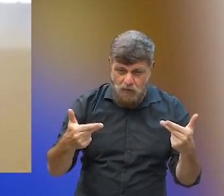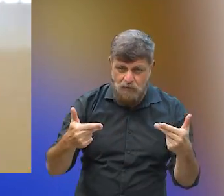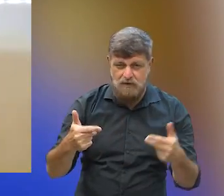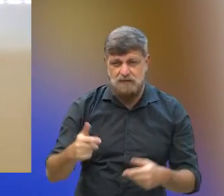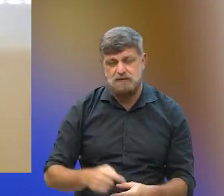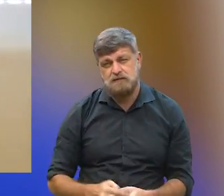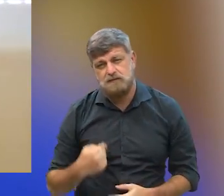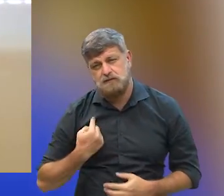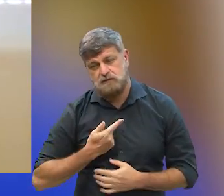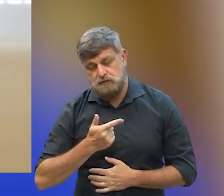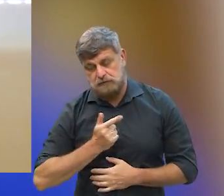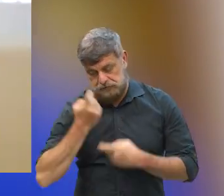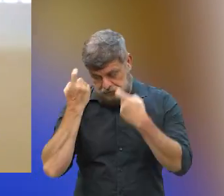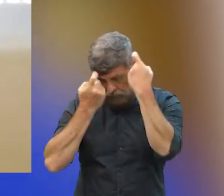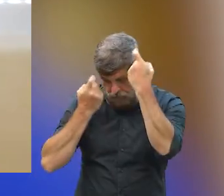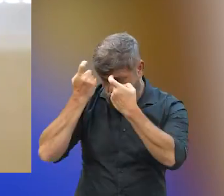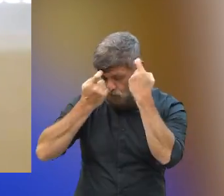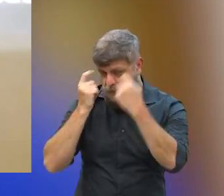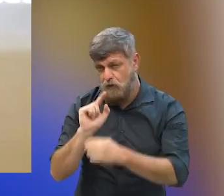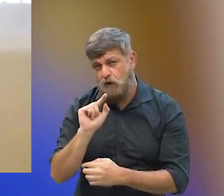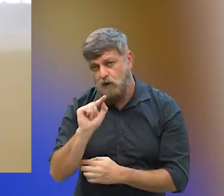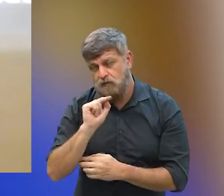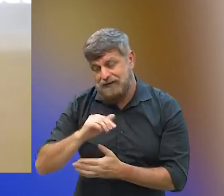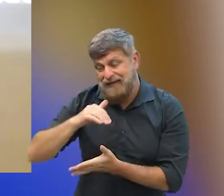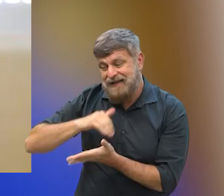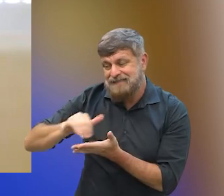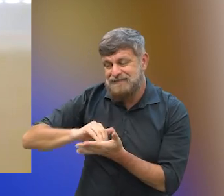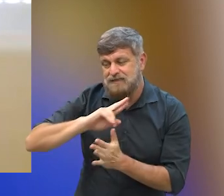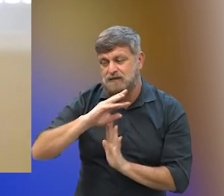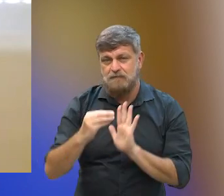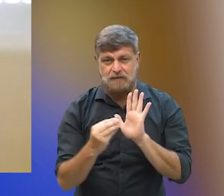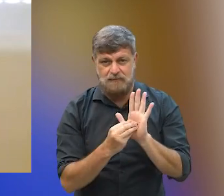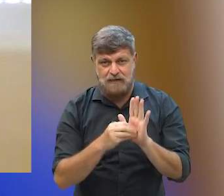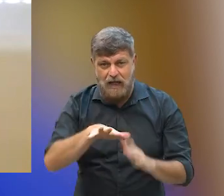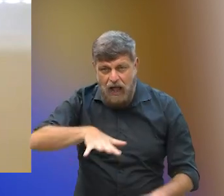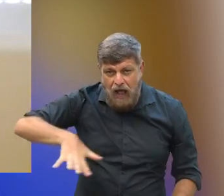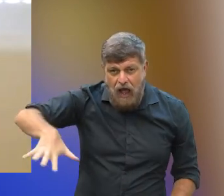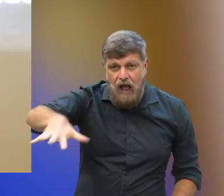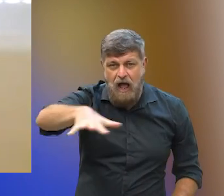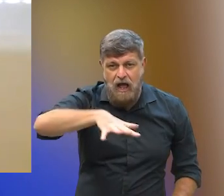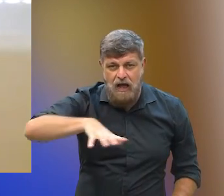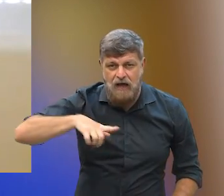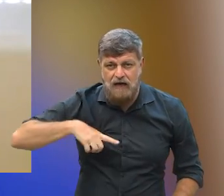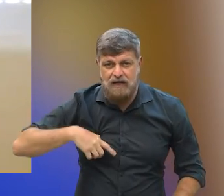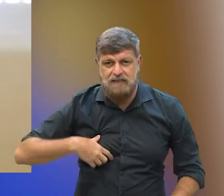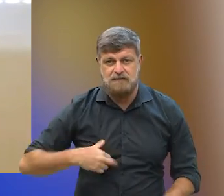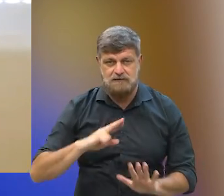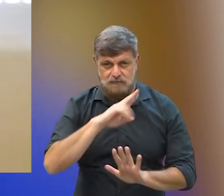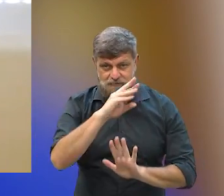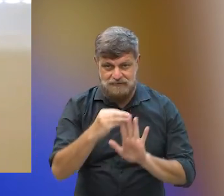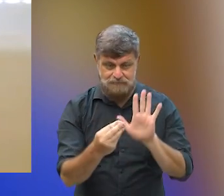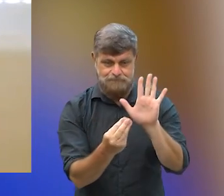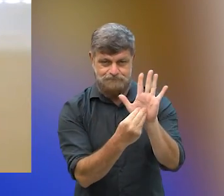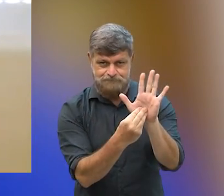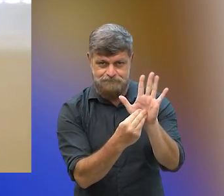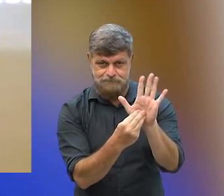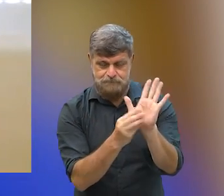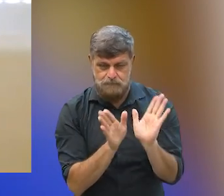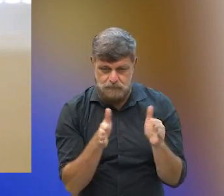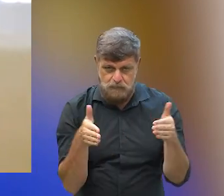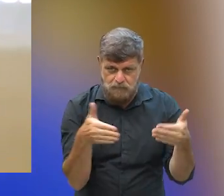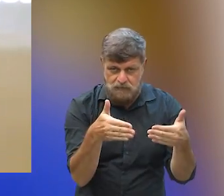tem se preocupado bastante na Secretaria do Meio Ambiente são com serviços ambientais, serviços ecossistêmicos. Então, sim,